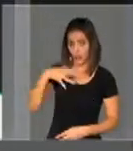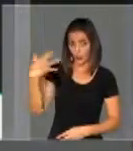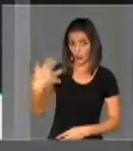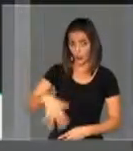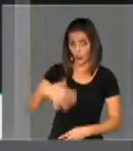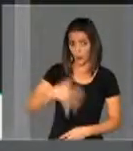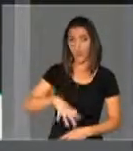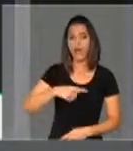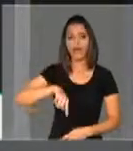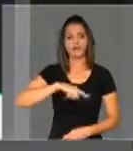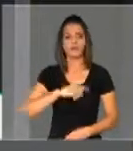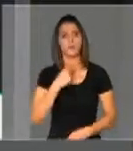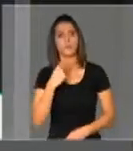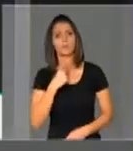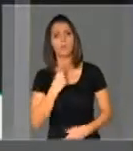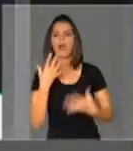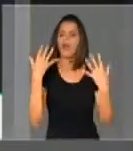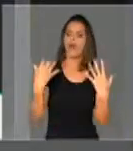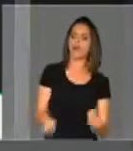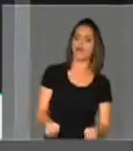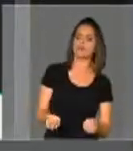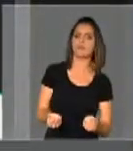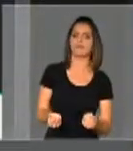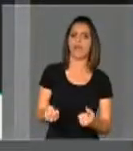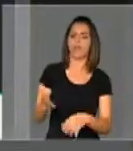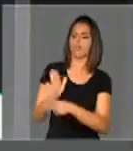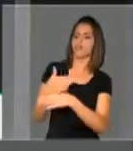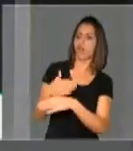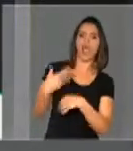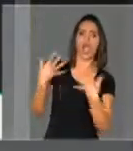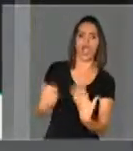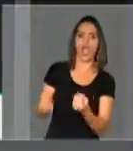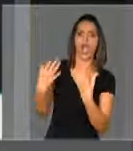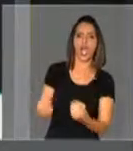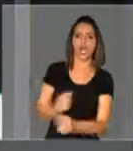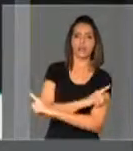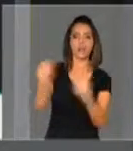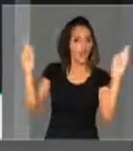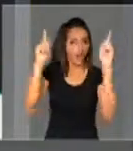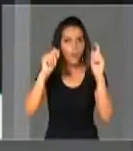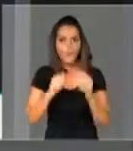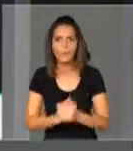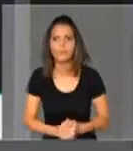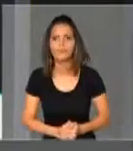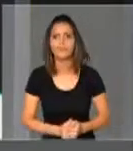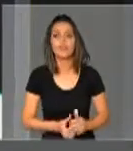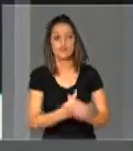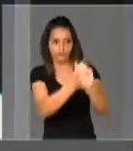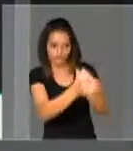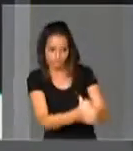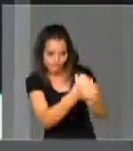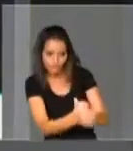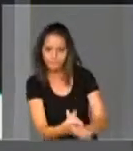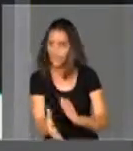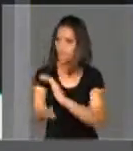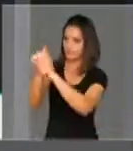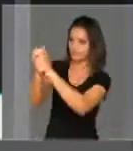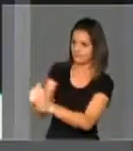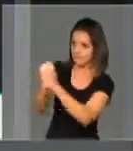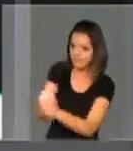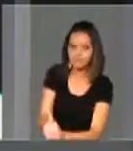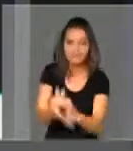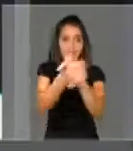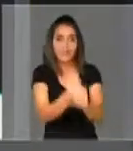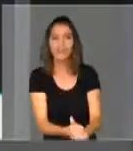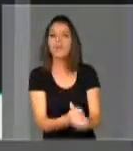grande e a gente não pode ceder um único milímetro. Apertei várias mãos,